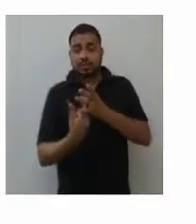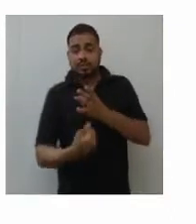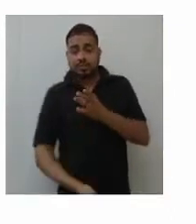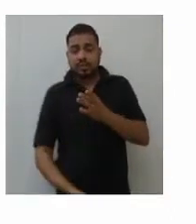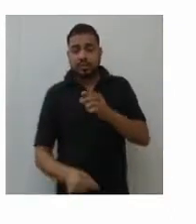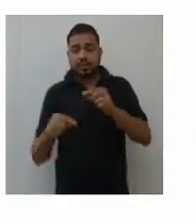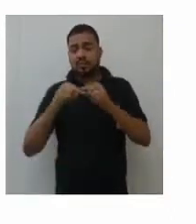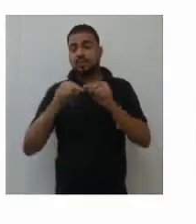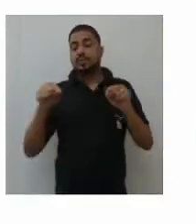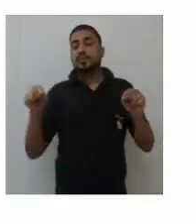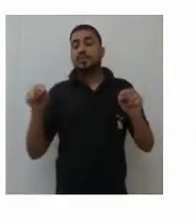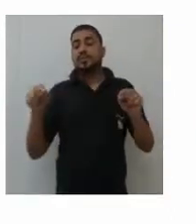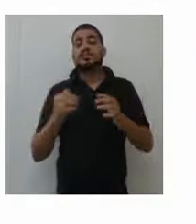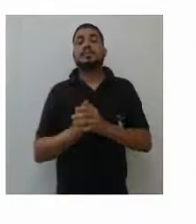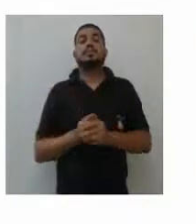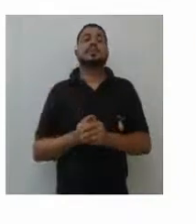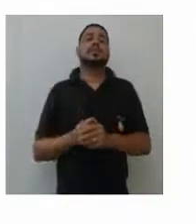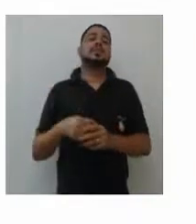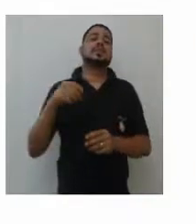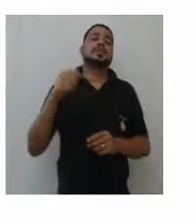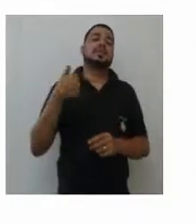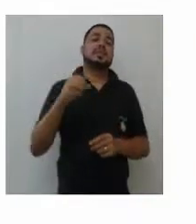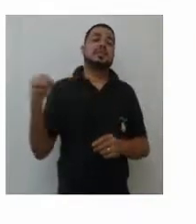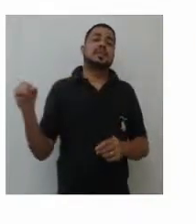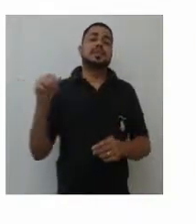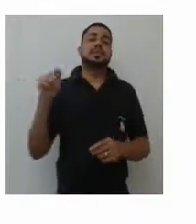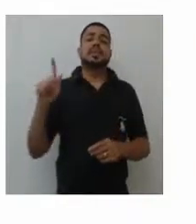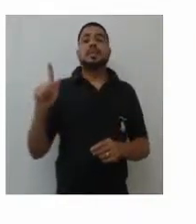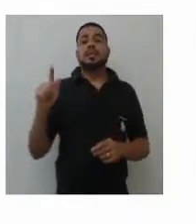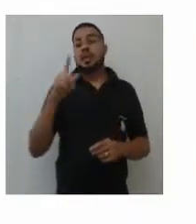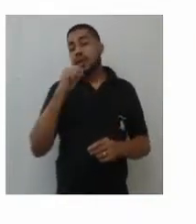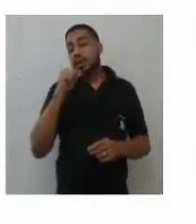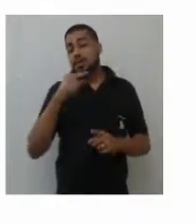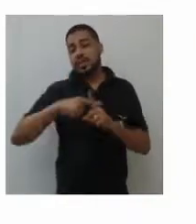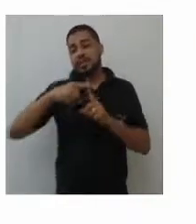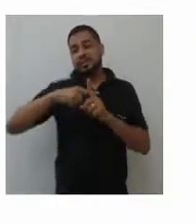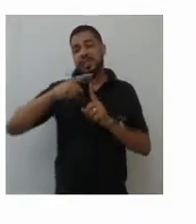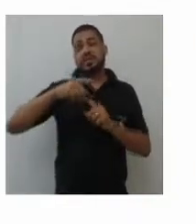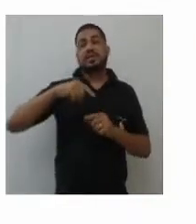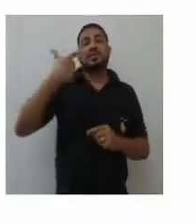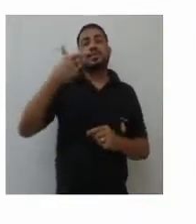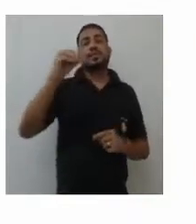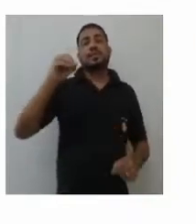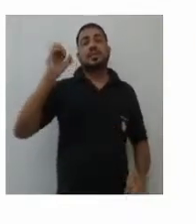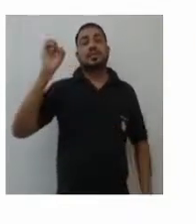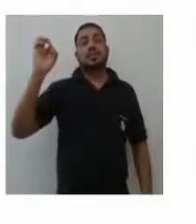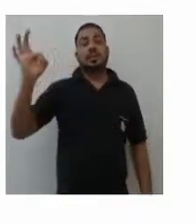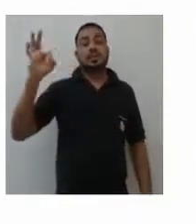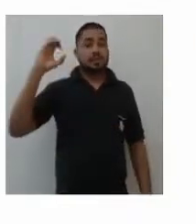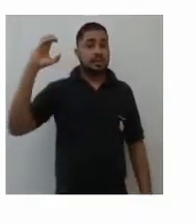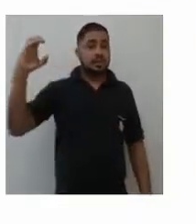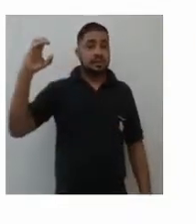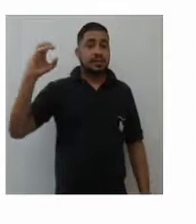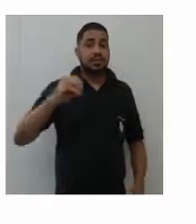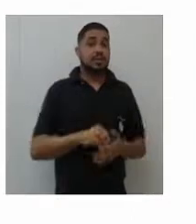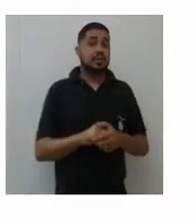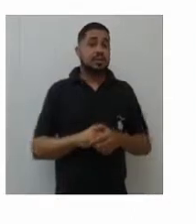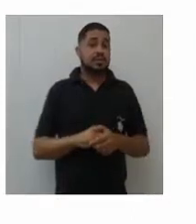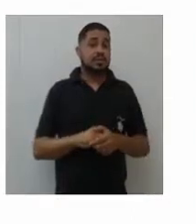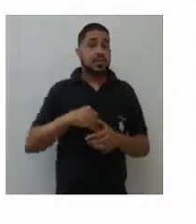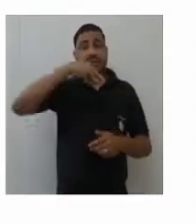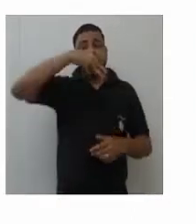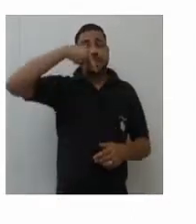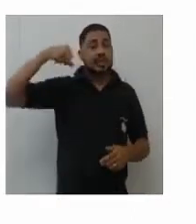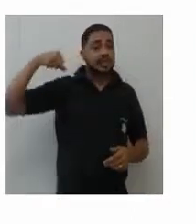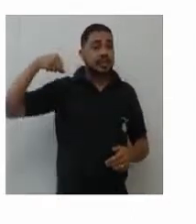barrinha, dissolvidos em 100 gramas de água a uma temperatura de 20 graus Celsius. Sal de